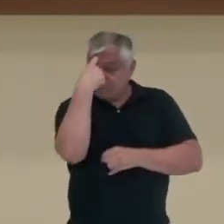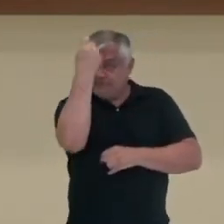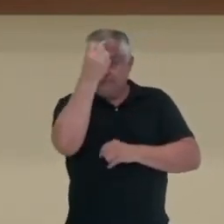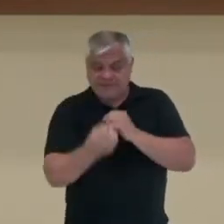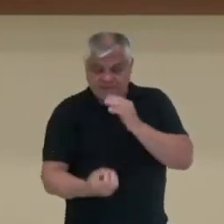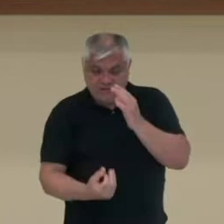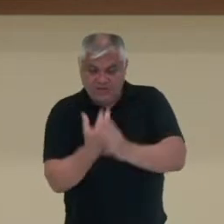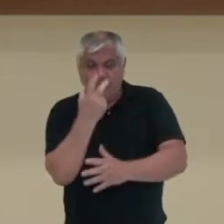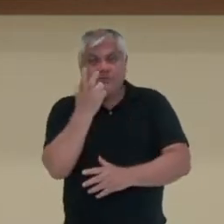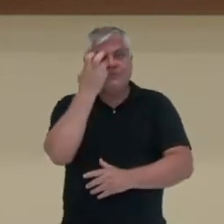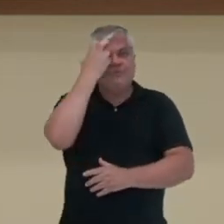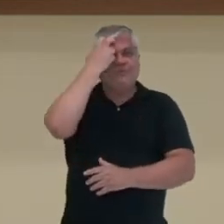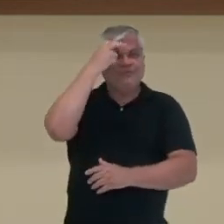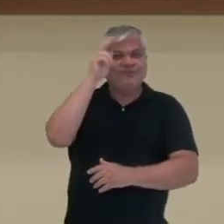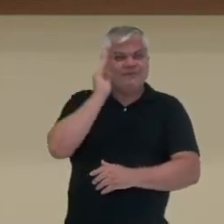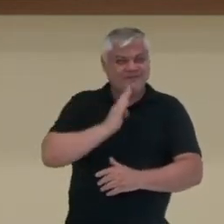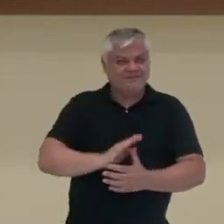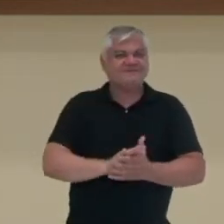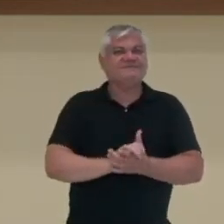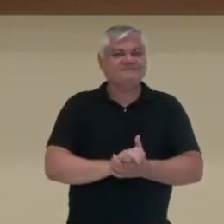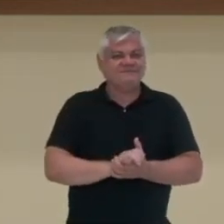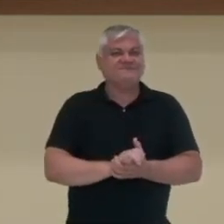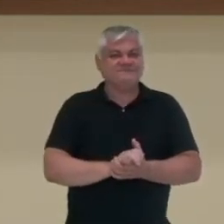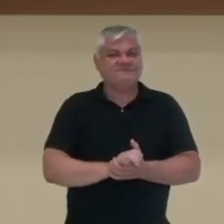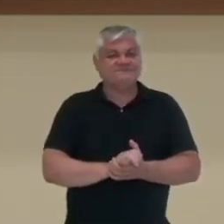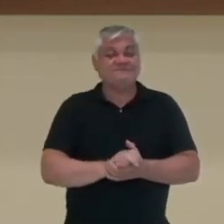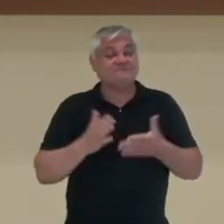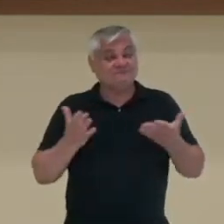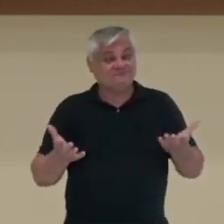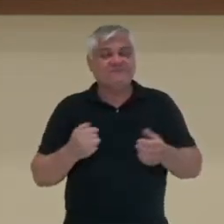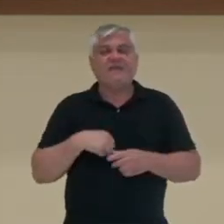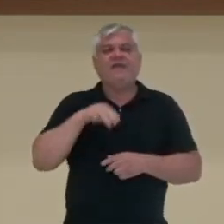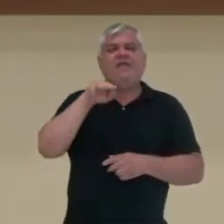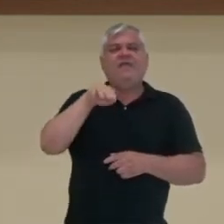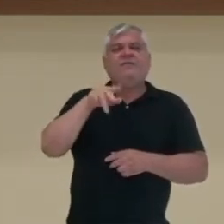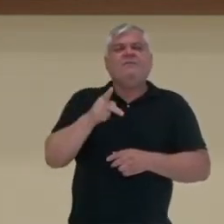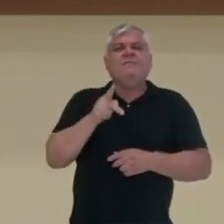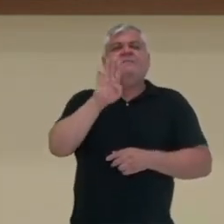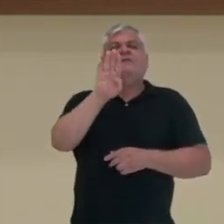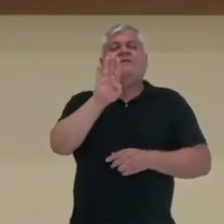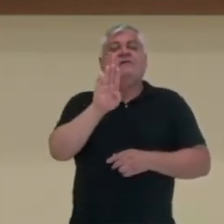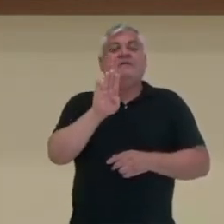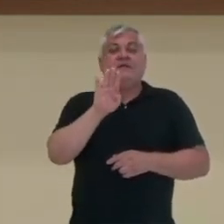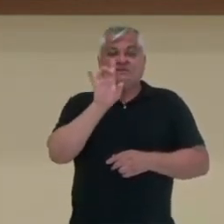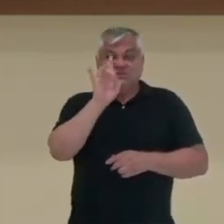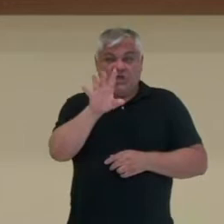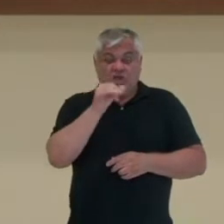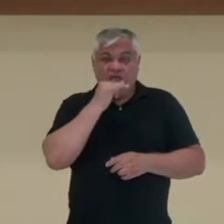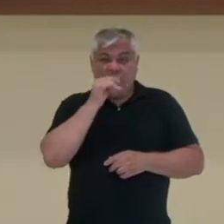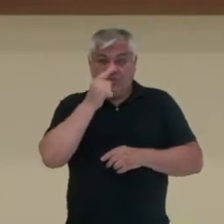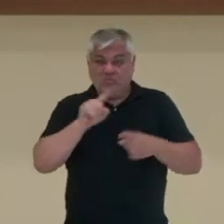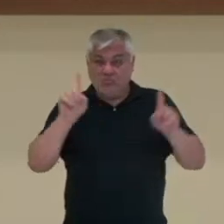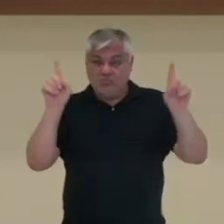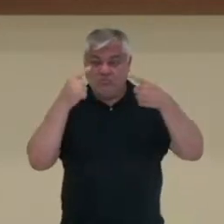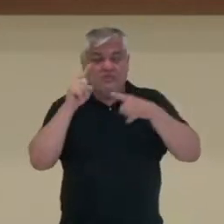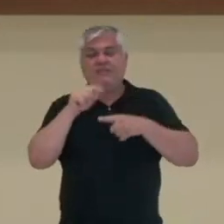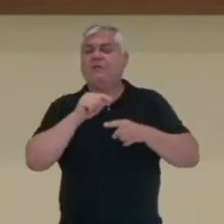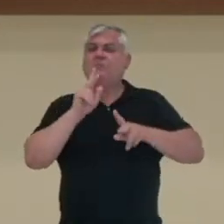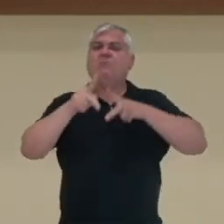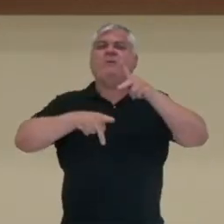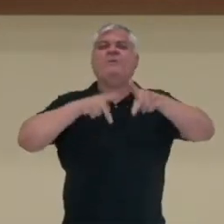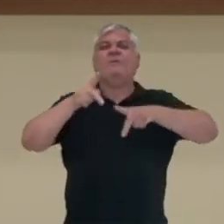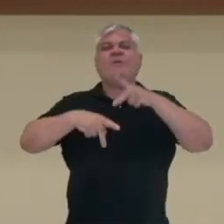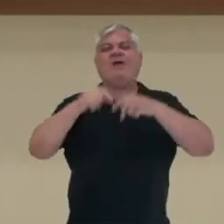nossa cultura, certo? E quando eu leio isso aqui, a MPB é a mesma coisa, só que não é uma música erudita, é uma música popular